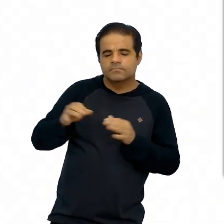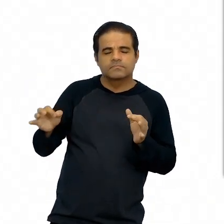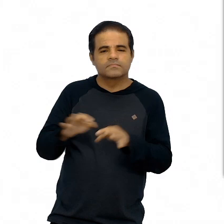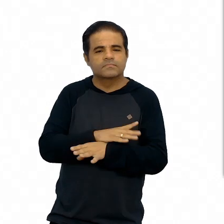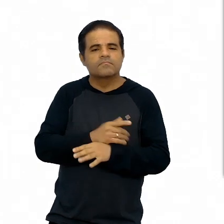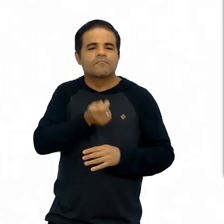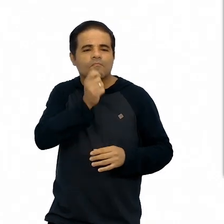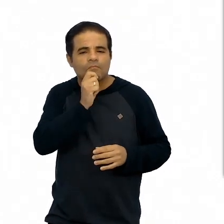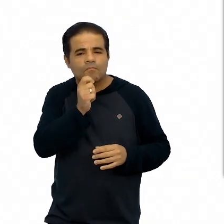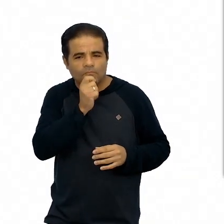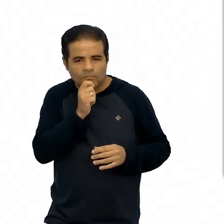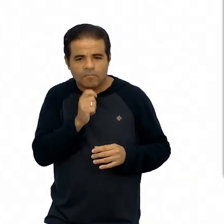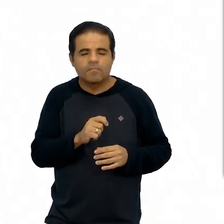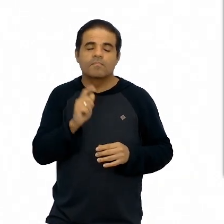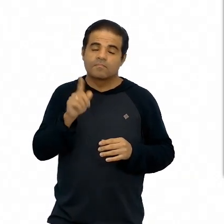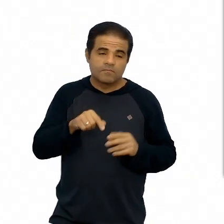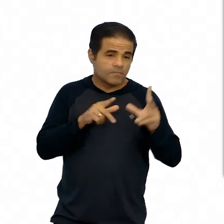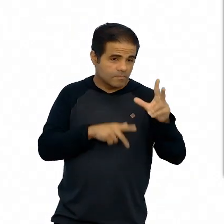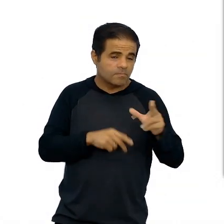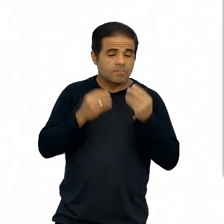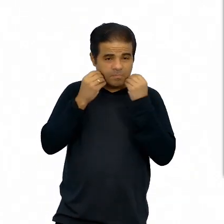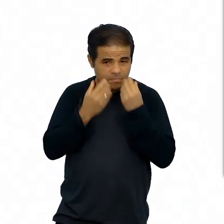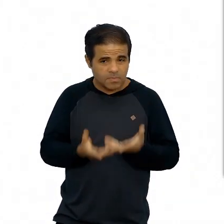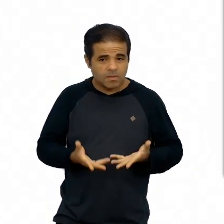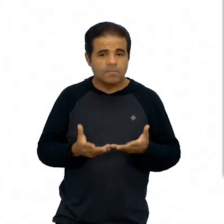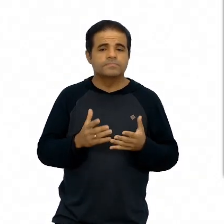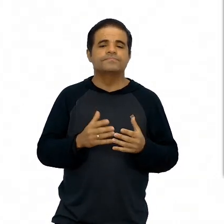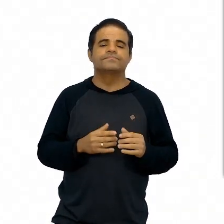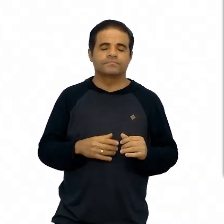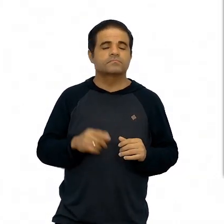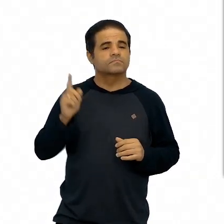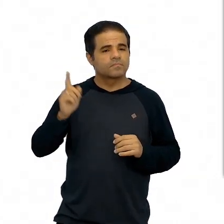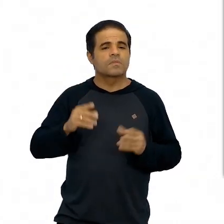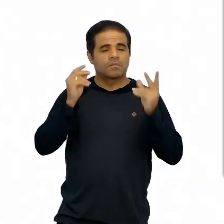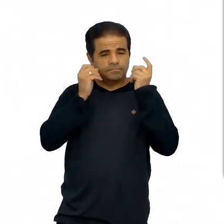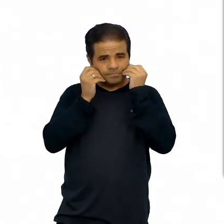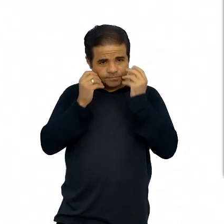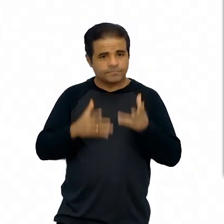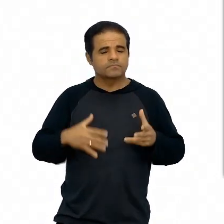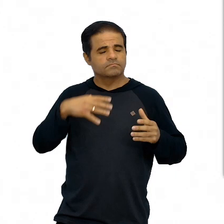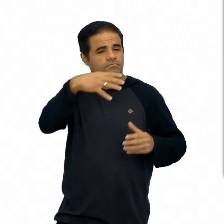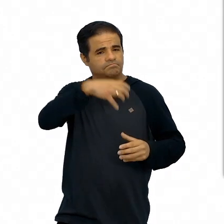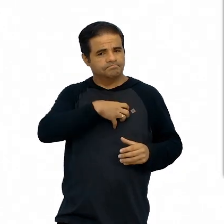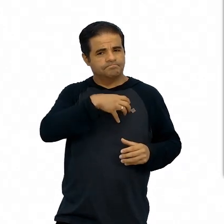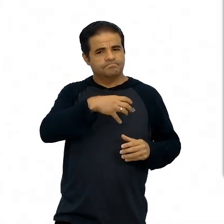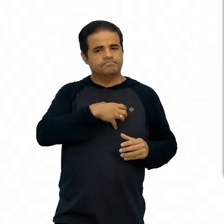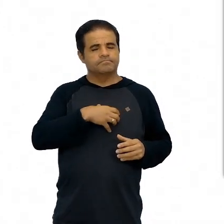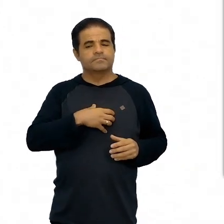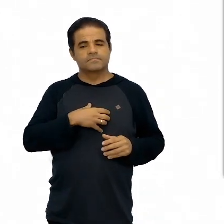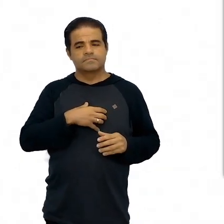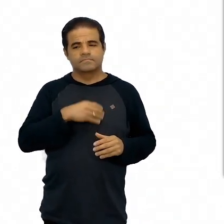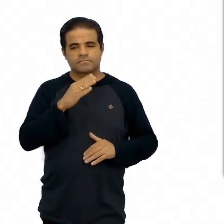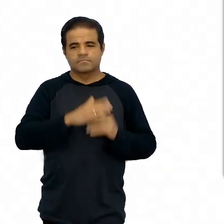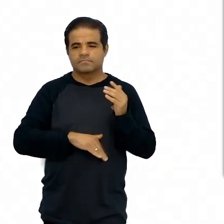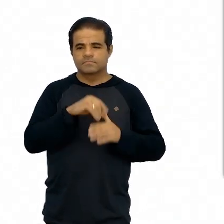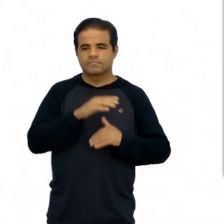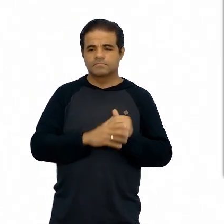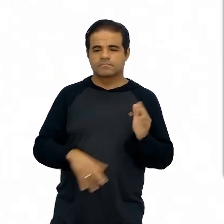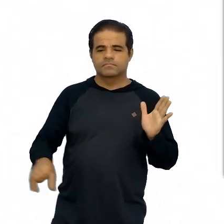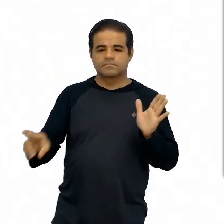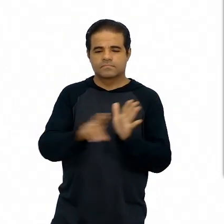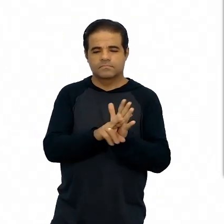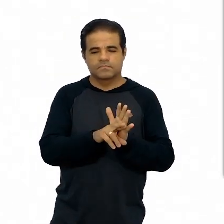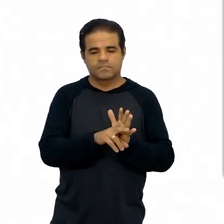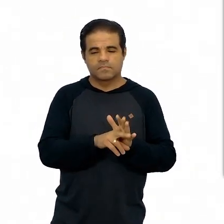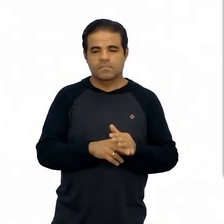dos estudantes, tal como expressar por eles, né, expressos por eles, nas formas de representações que usam